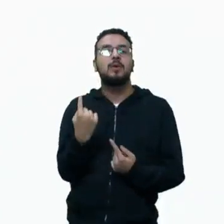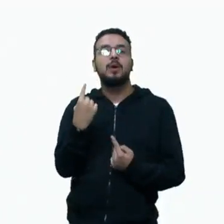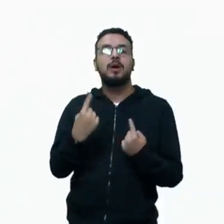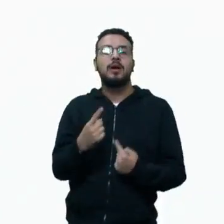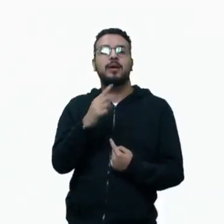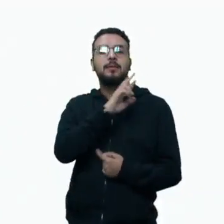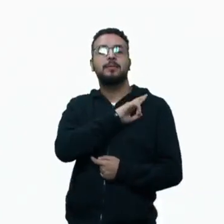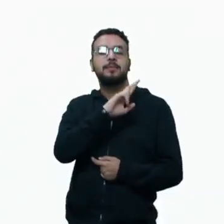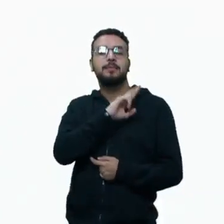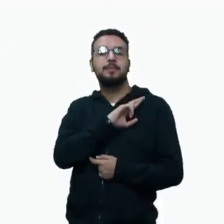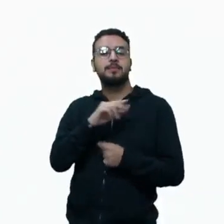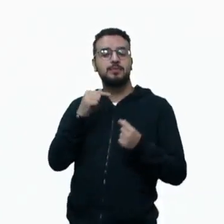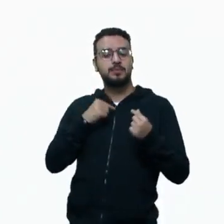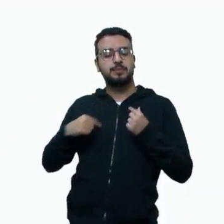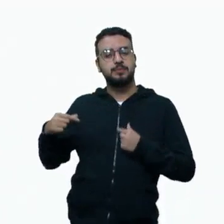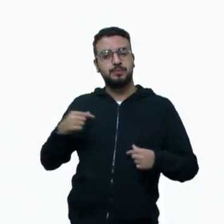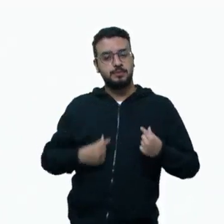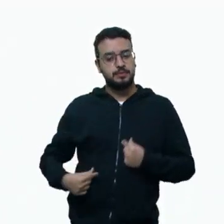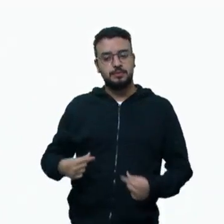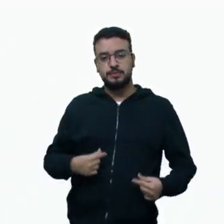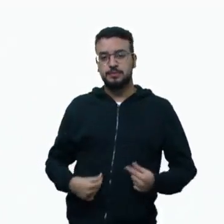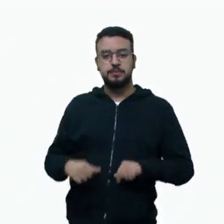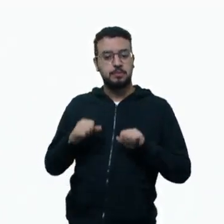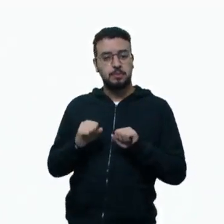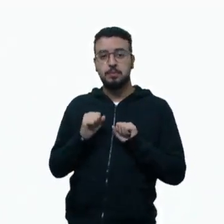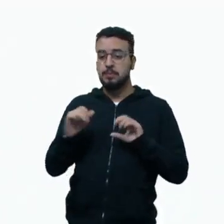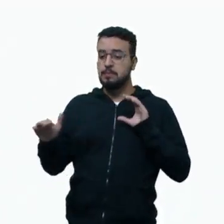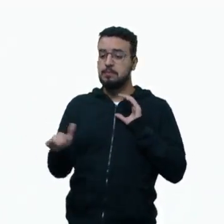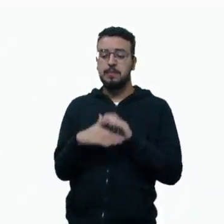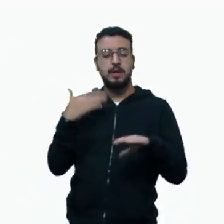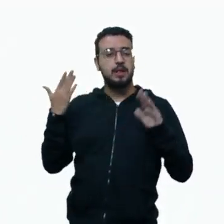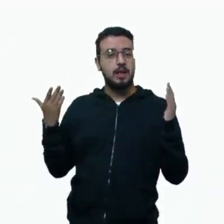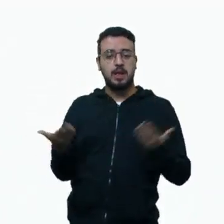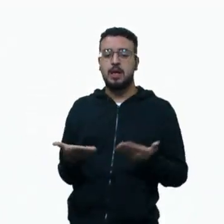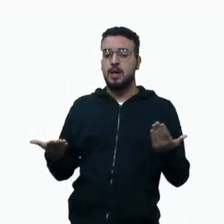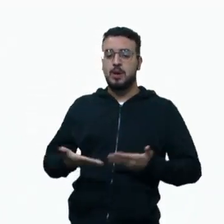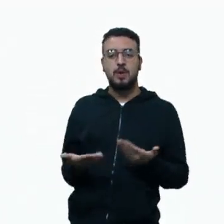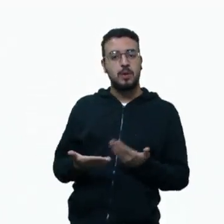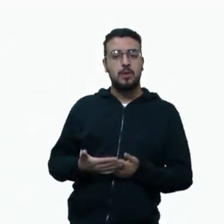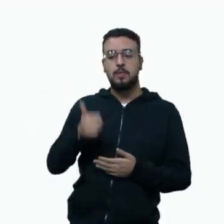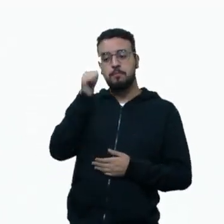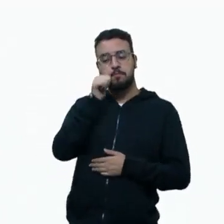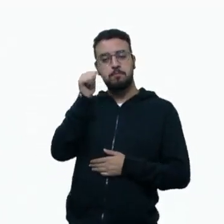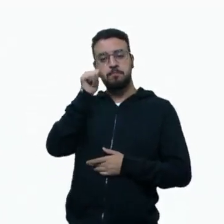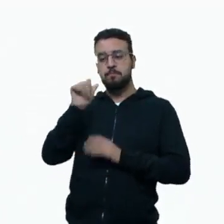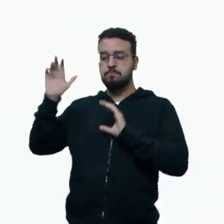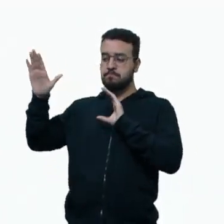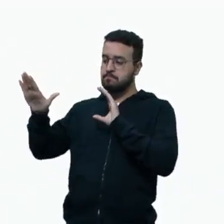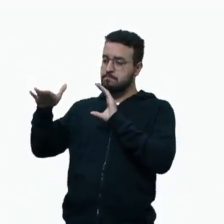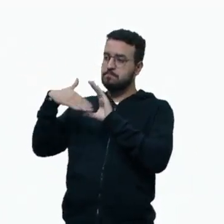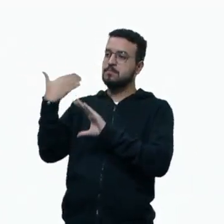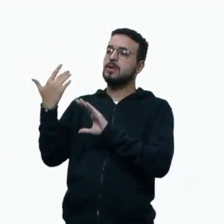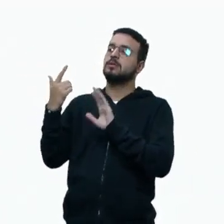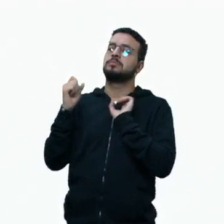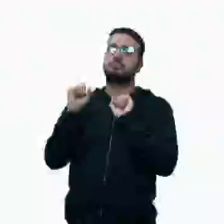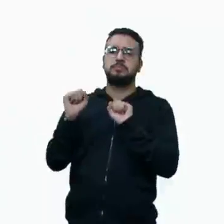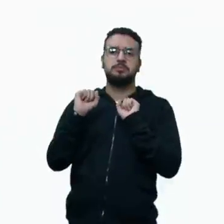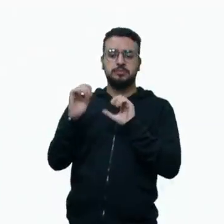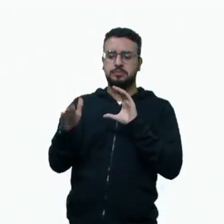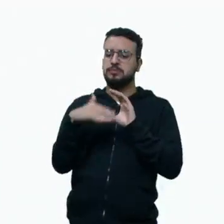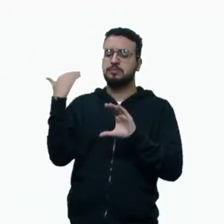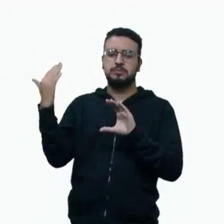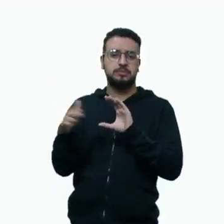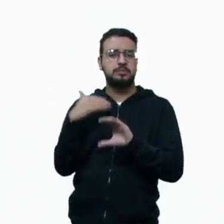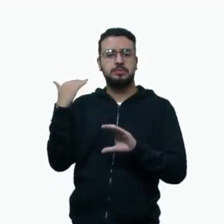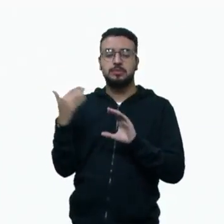sistema circulatório. Ao vivo mesmo, agora, manda, e aí a Jéssica vai encaminhar. Pode mandar sua